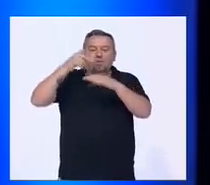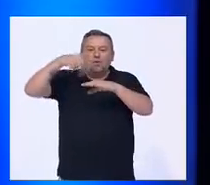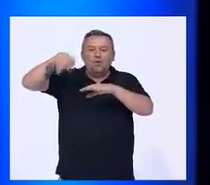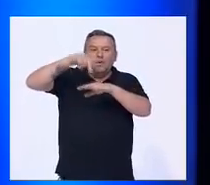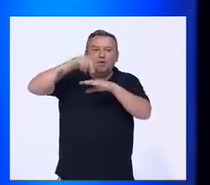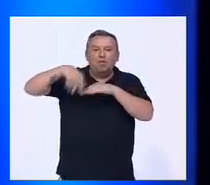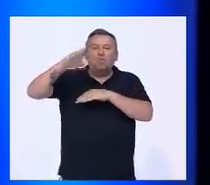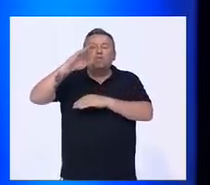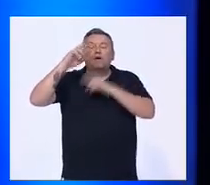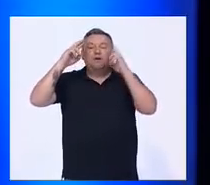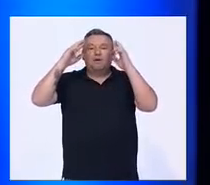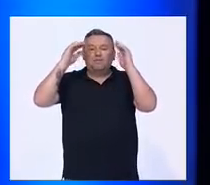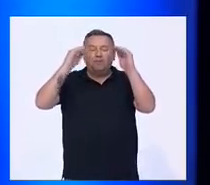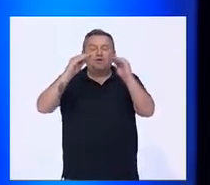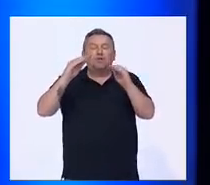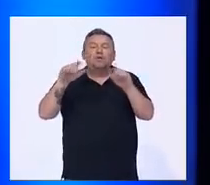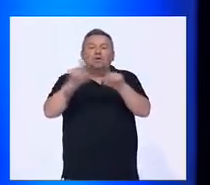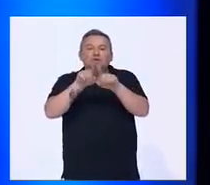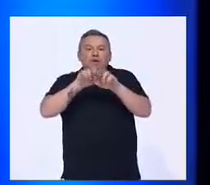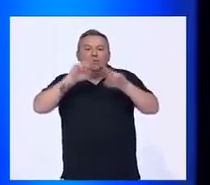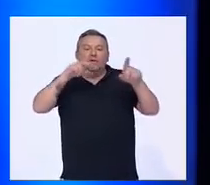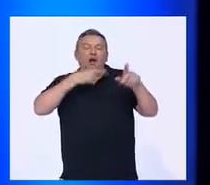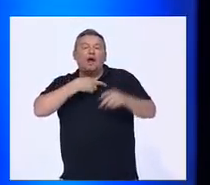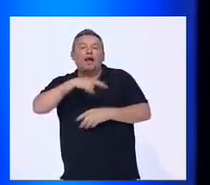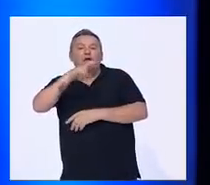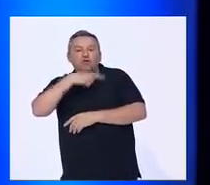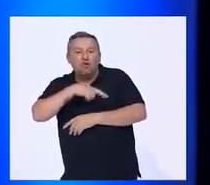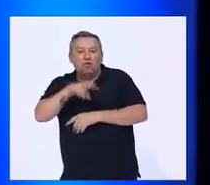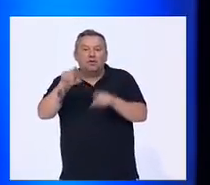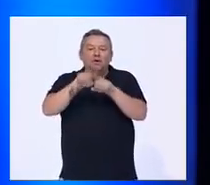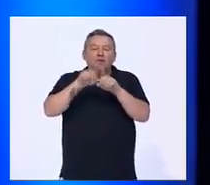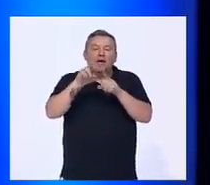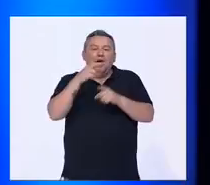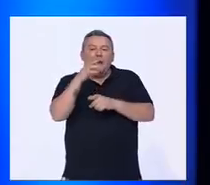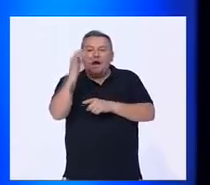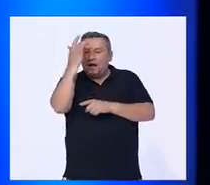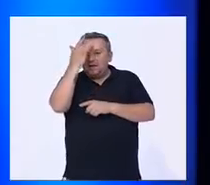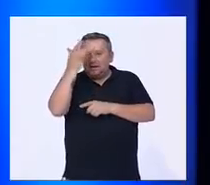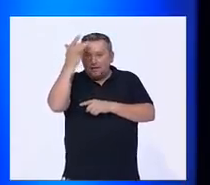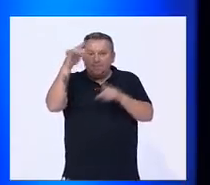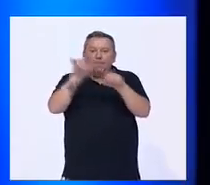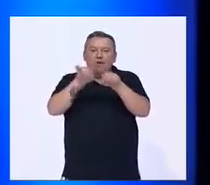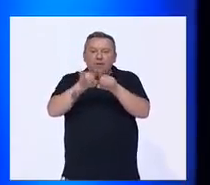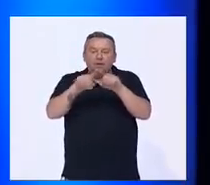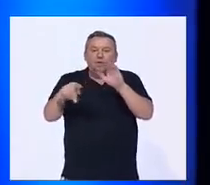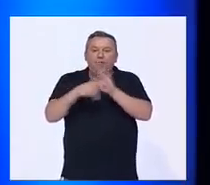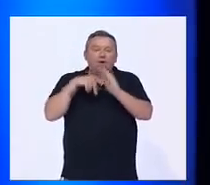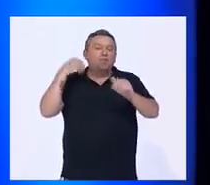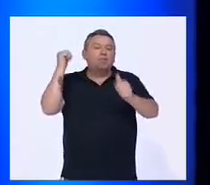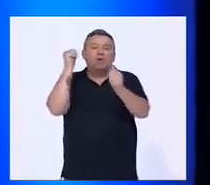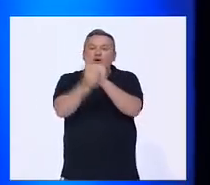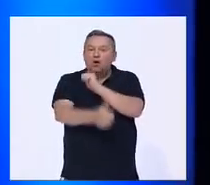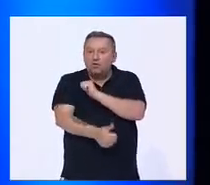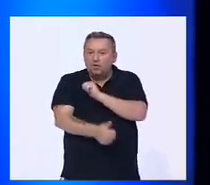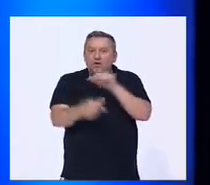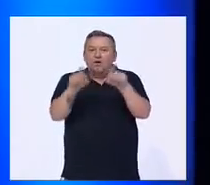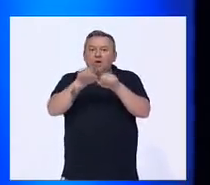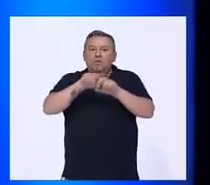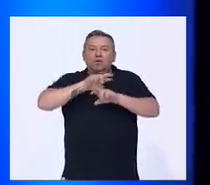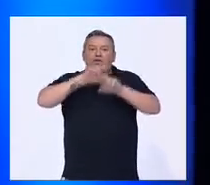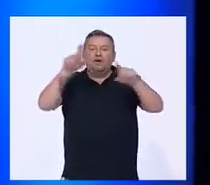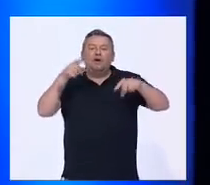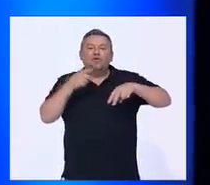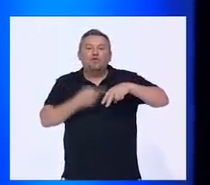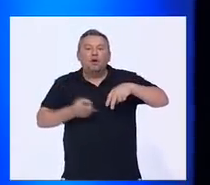maior respeito às diferenças religiosas, às diferenças raciais, às diferenças até esportivas, e às diferenças de